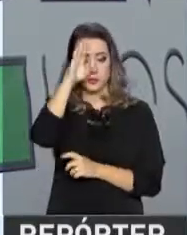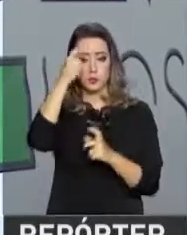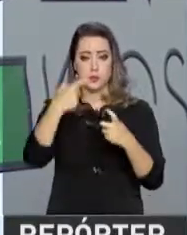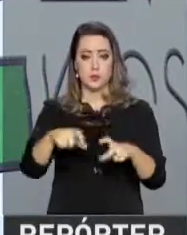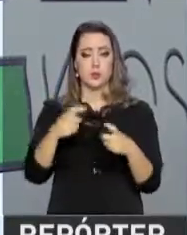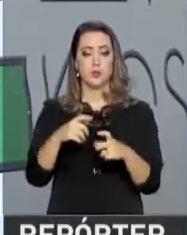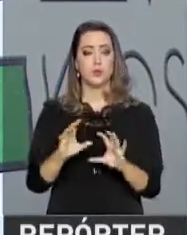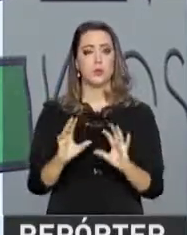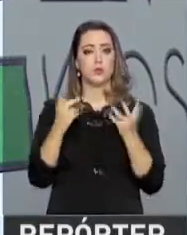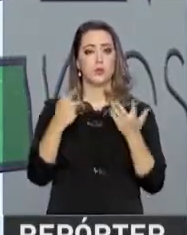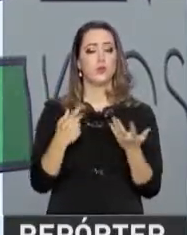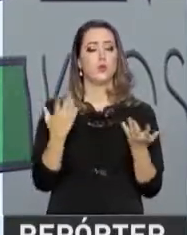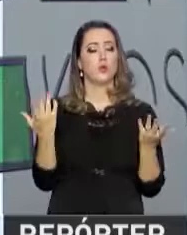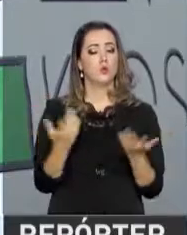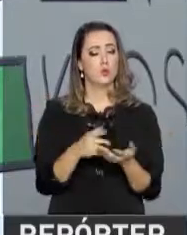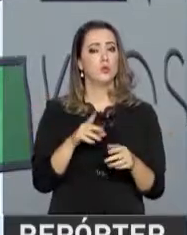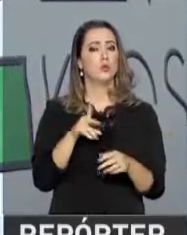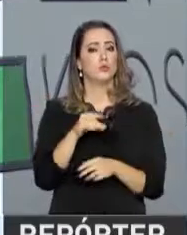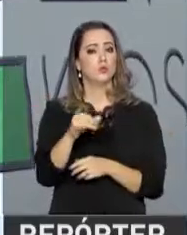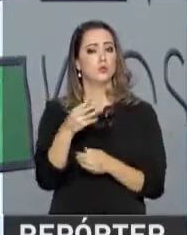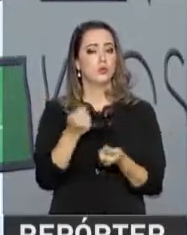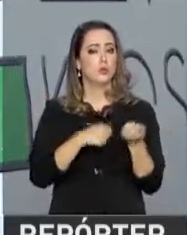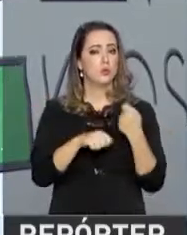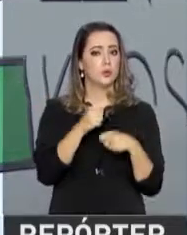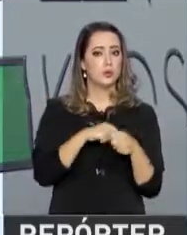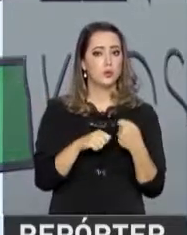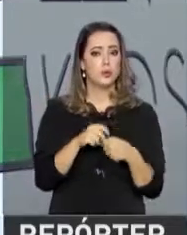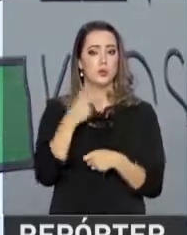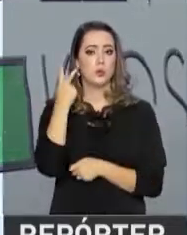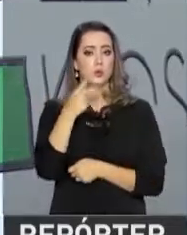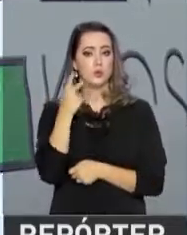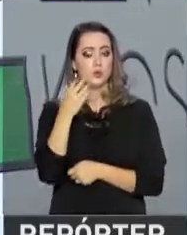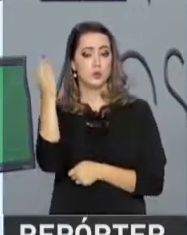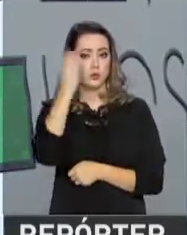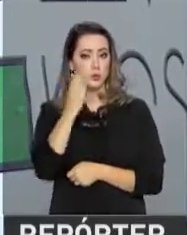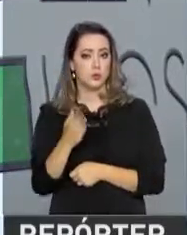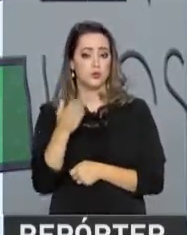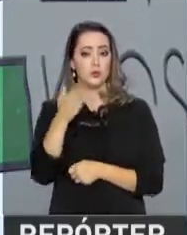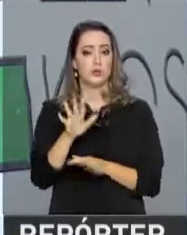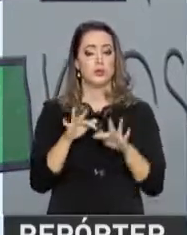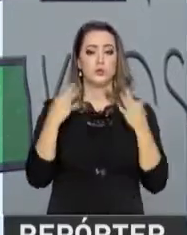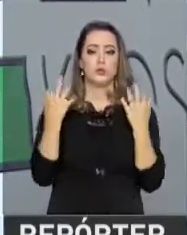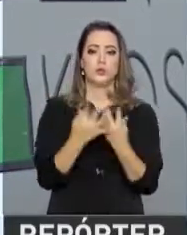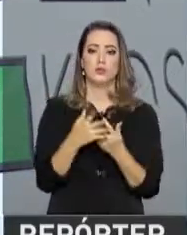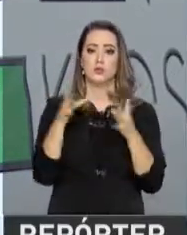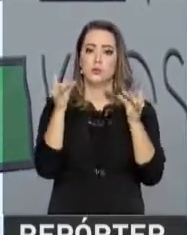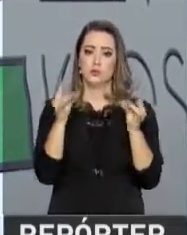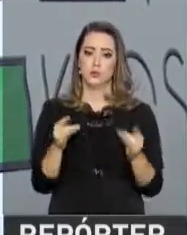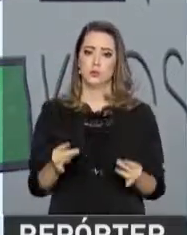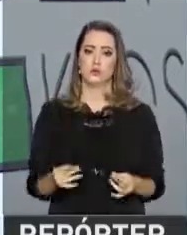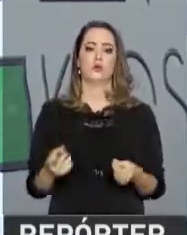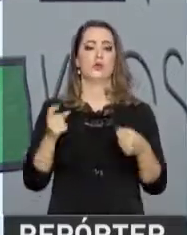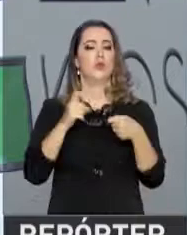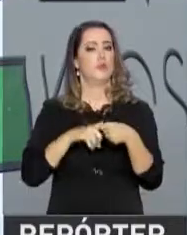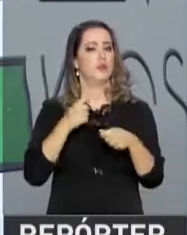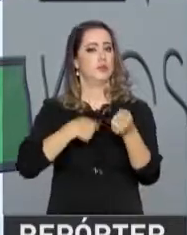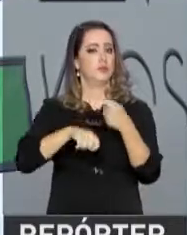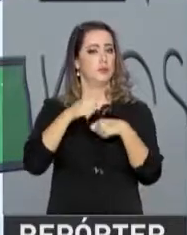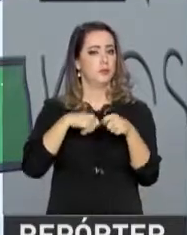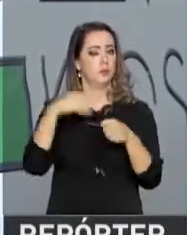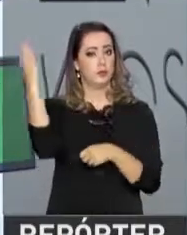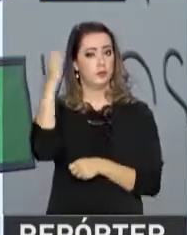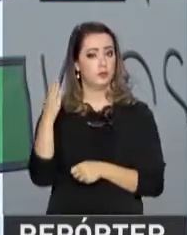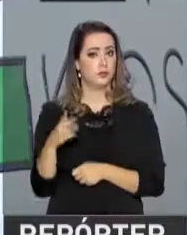sobre o cenário político e econômico no brasil no fórum vai destacar a recuperação da economia brasileira